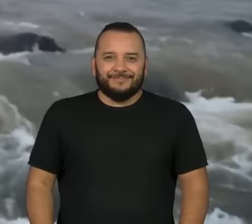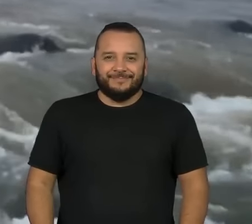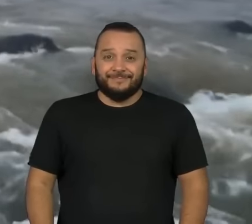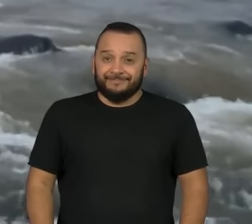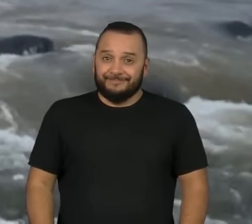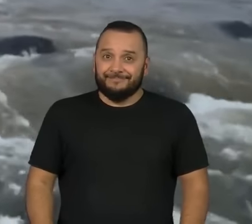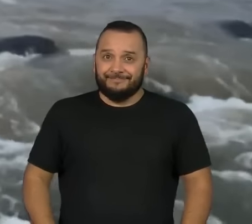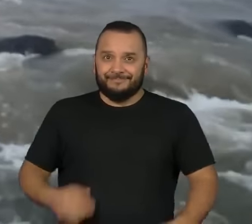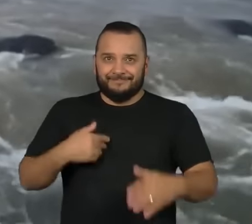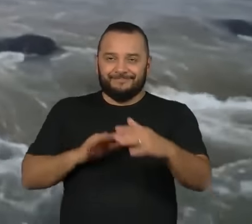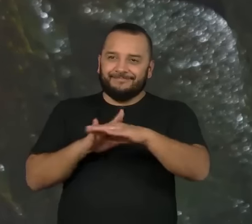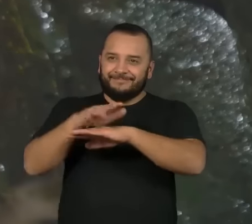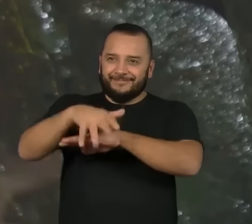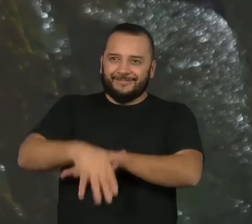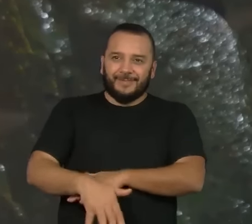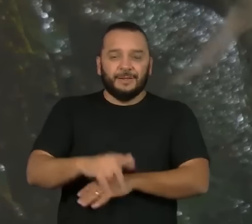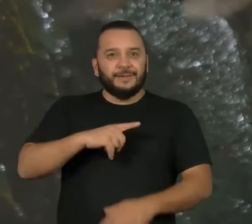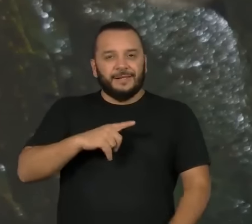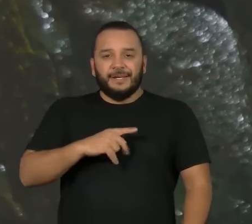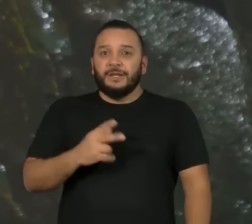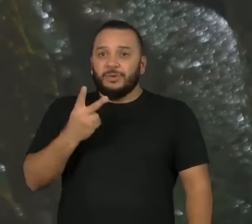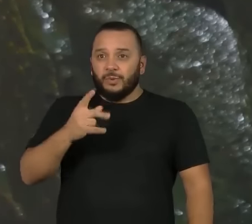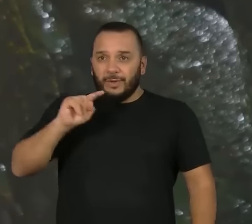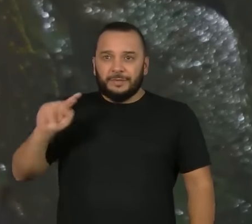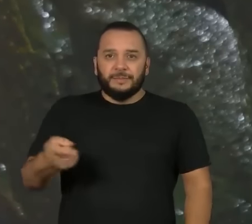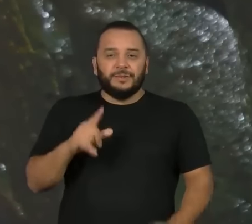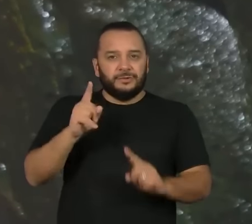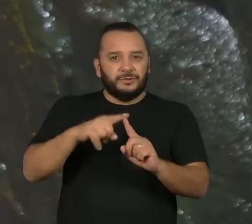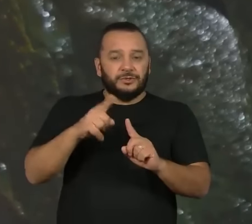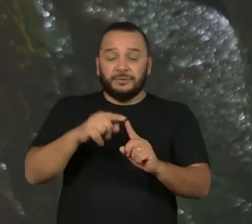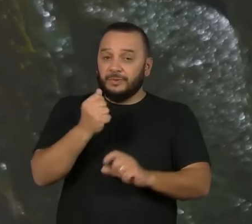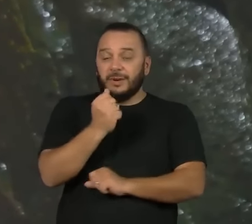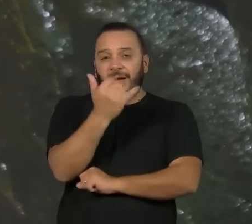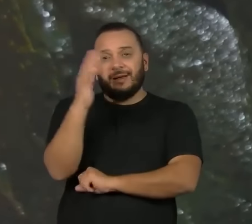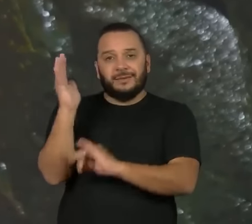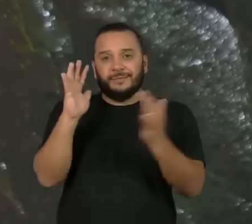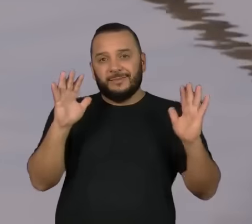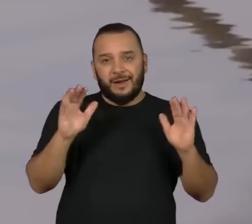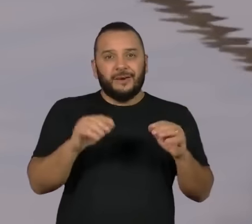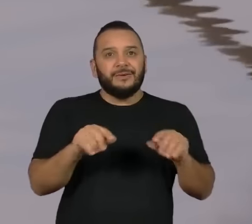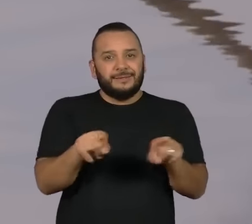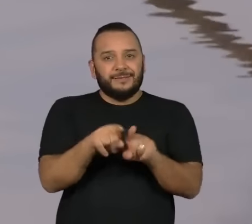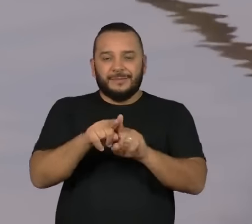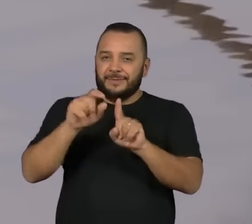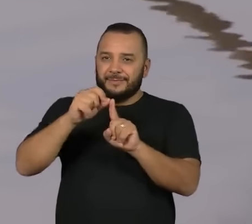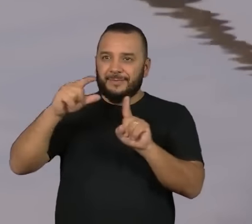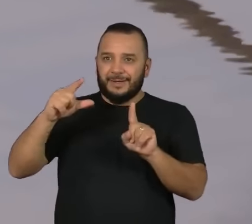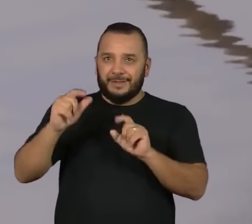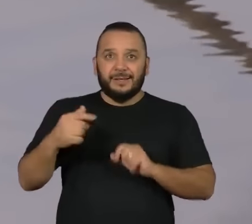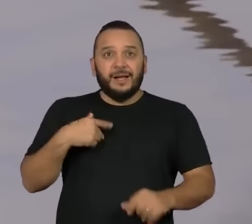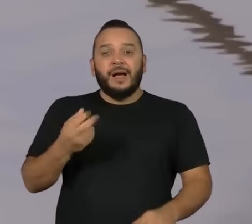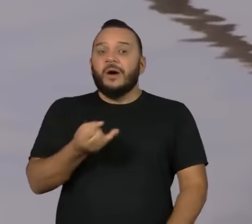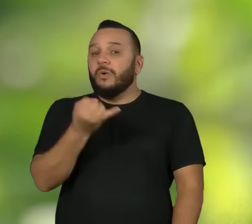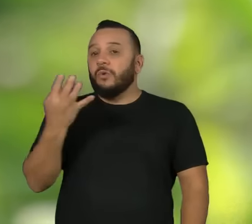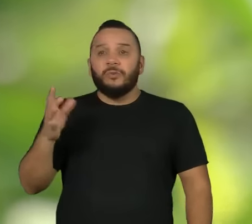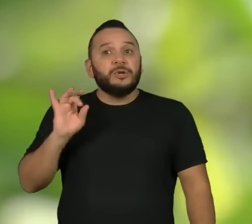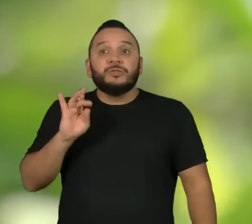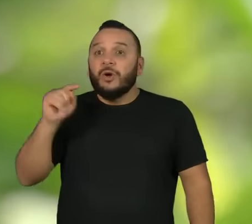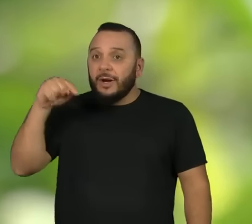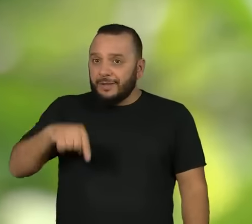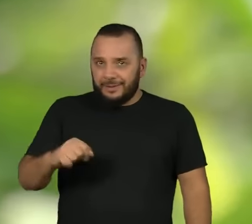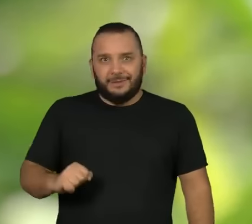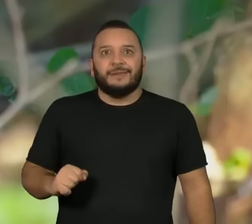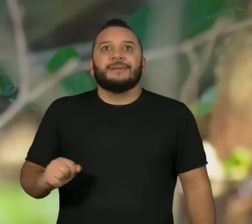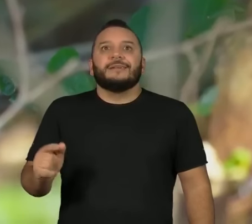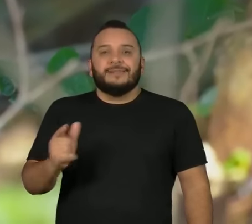O Parque Nacional do Iguaçu tem mais de 2.000 espécies de animais e plantas conhecidas. Algumas só ocorrem aqui,